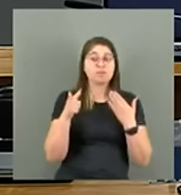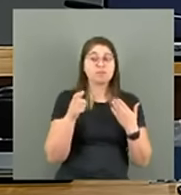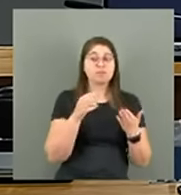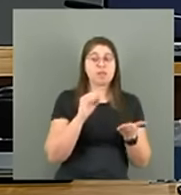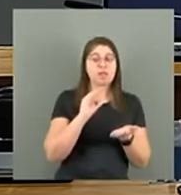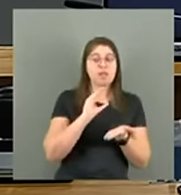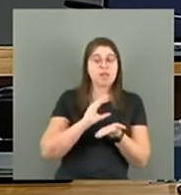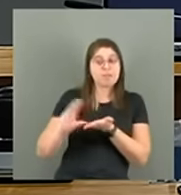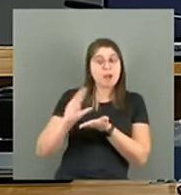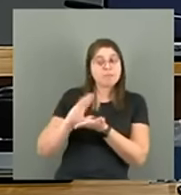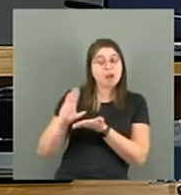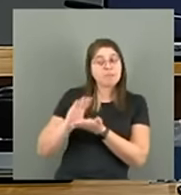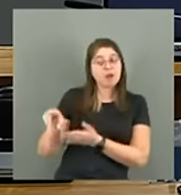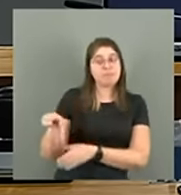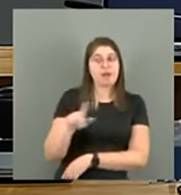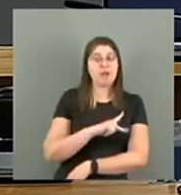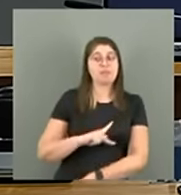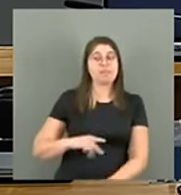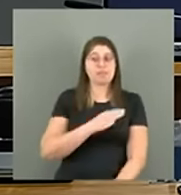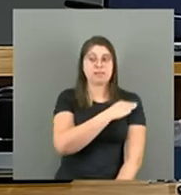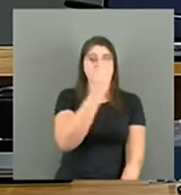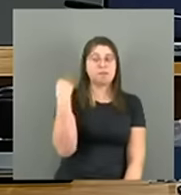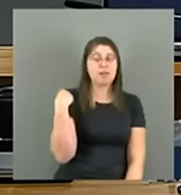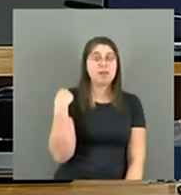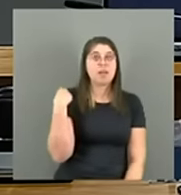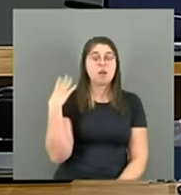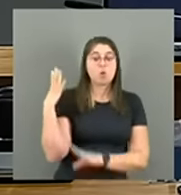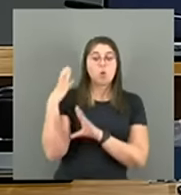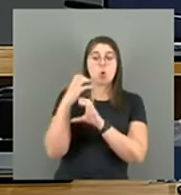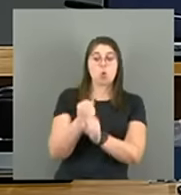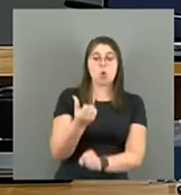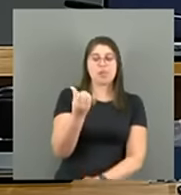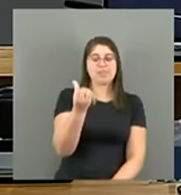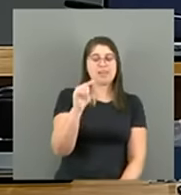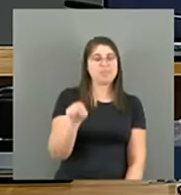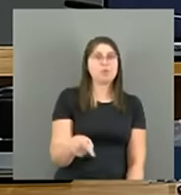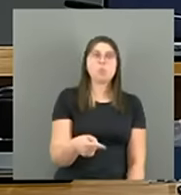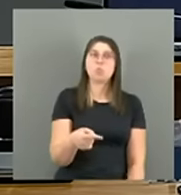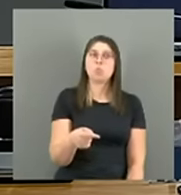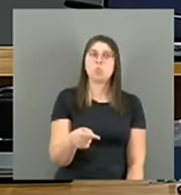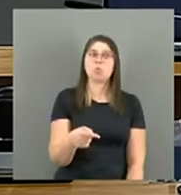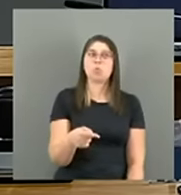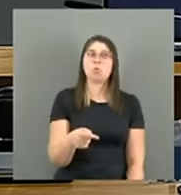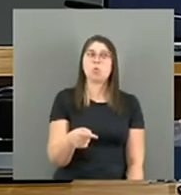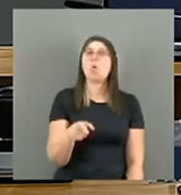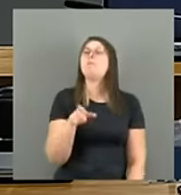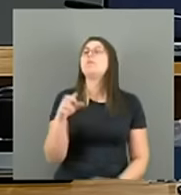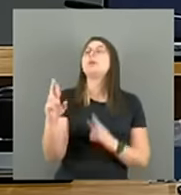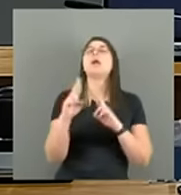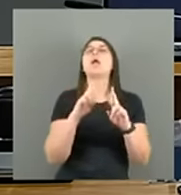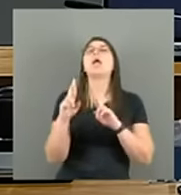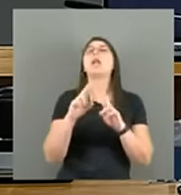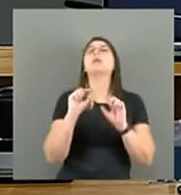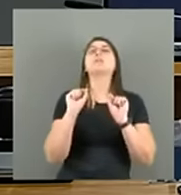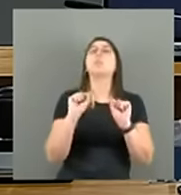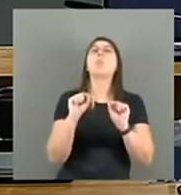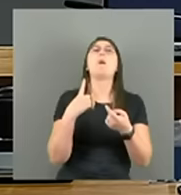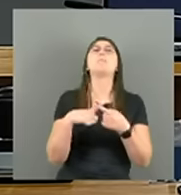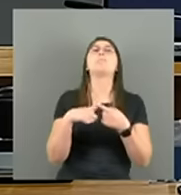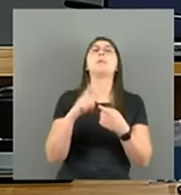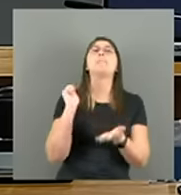Feitosa, presidente de Santa Maria, totalizando quase R$6.000. Qual a relação e o que